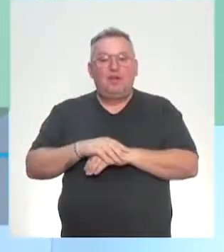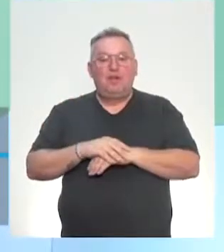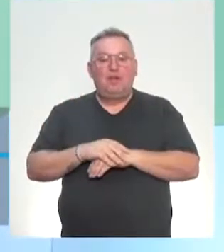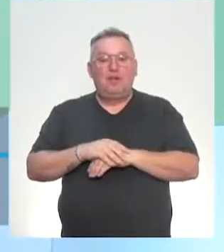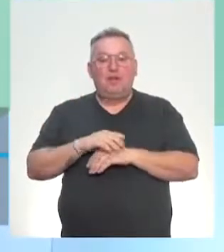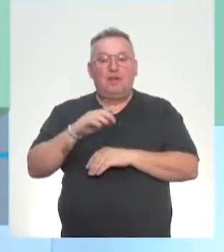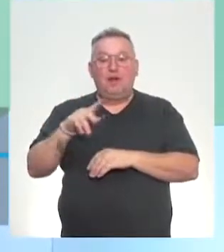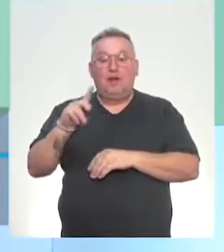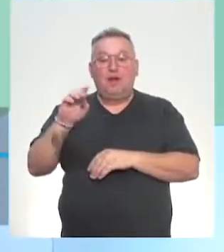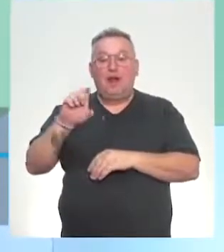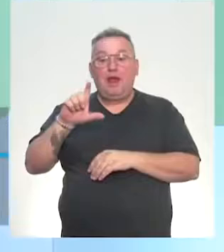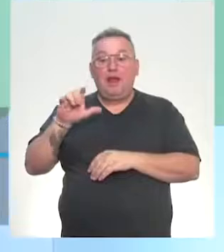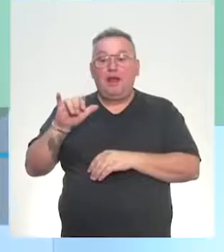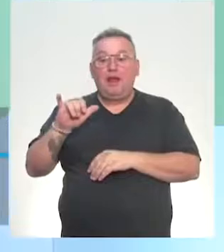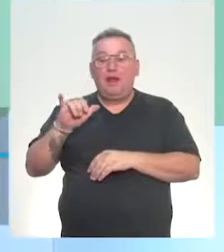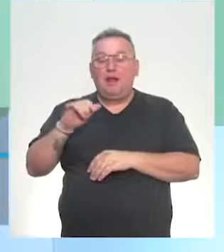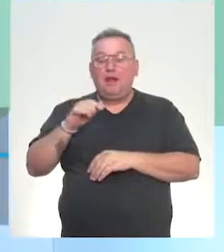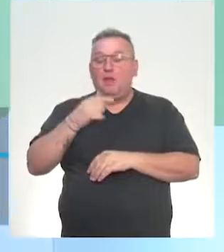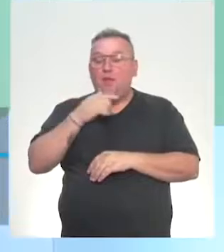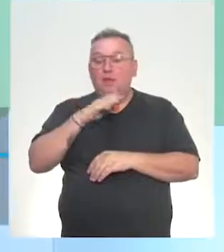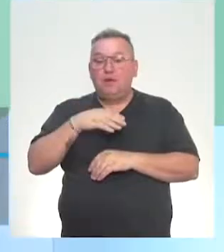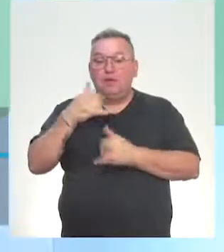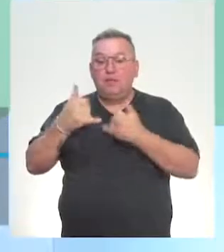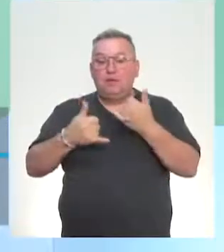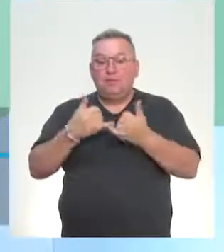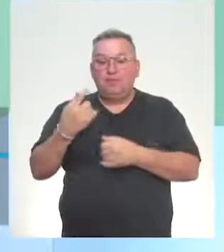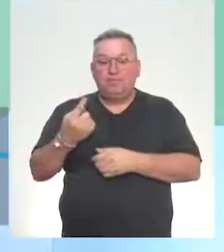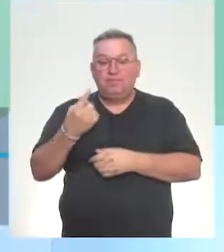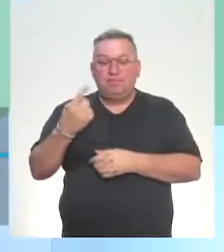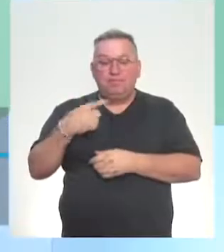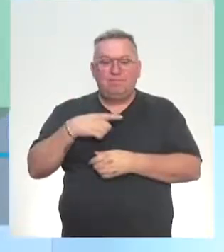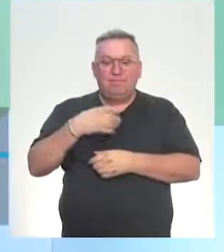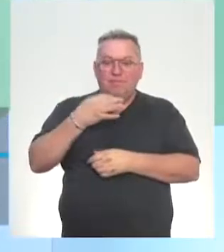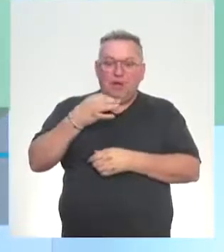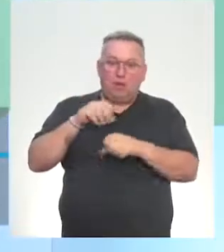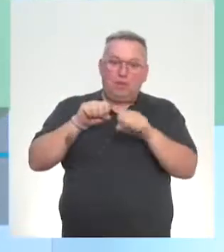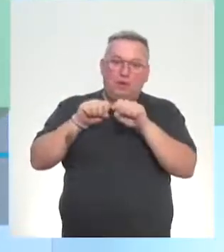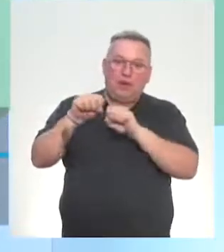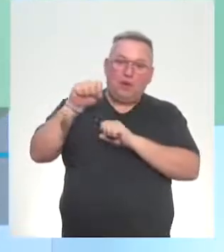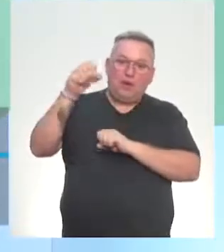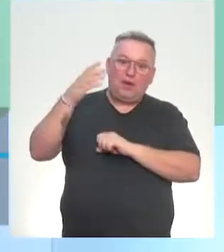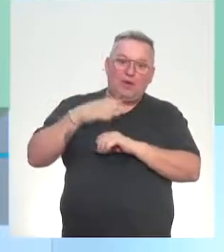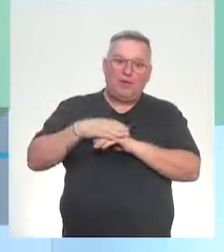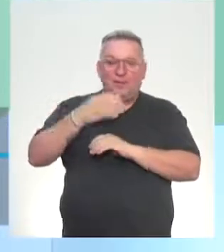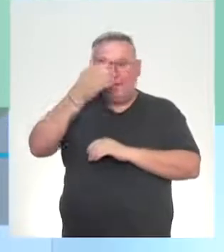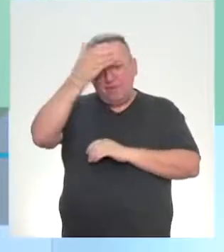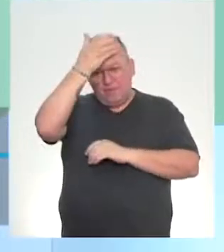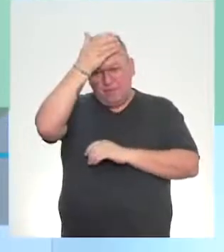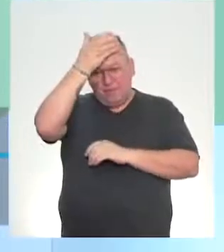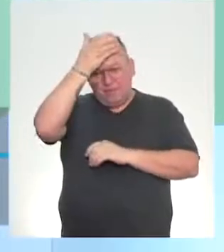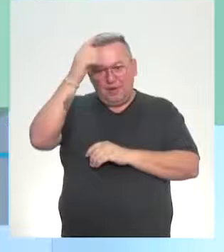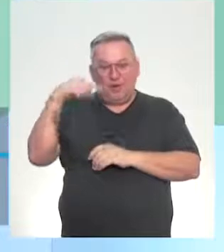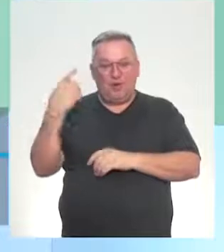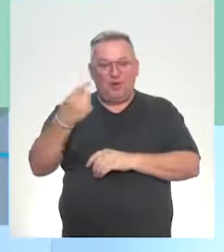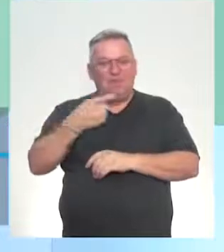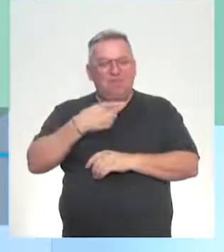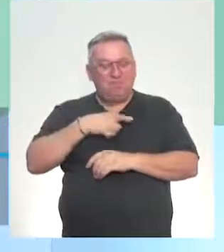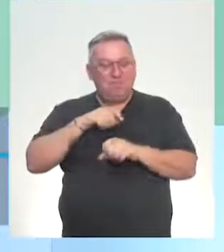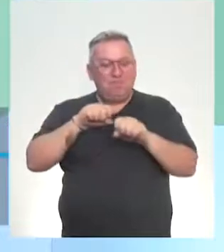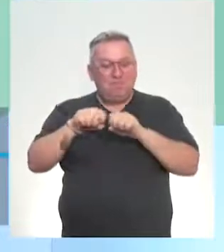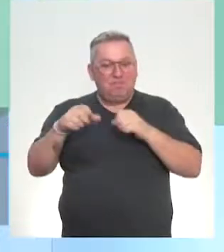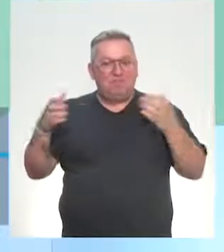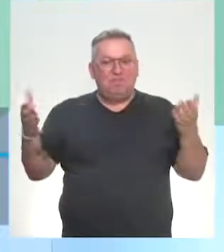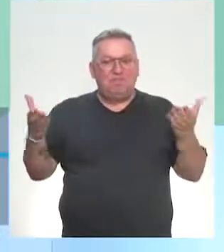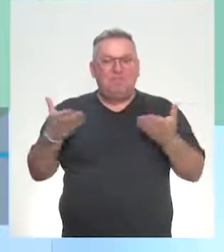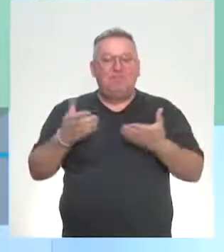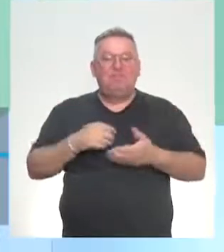aluna Catherine dizendo um menino brincando sozinho com seus brinquedos, que no caso é um super-herói. Enfermeiros, nossos super-heróis atuais, os